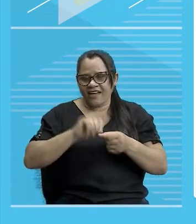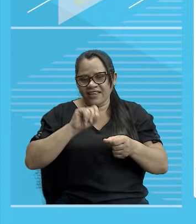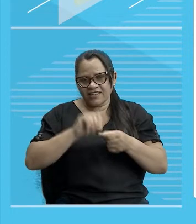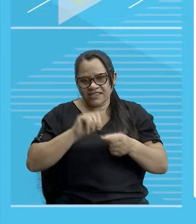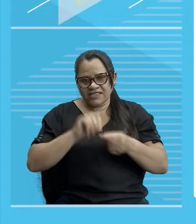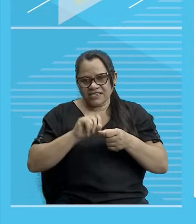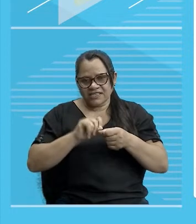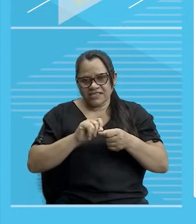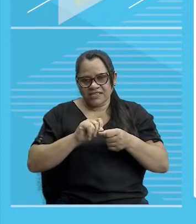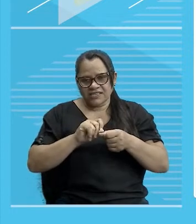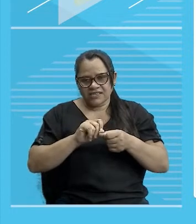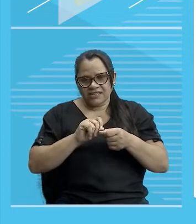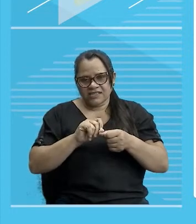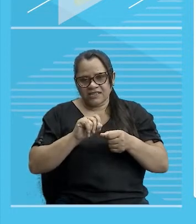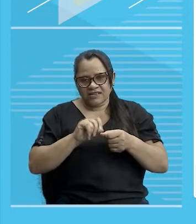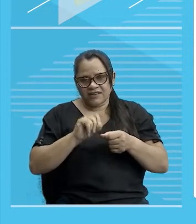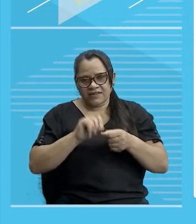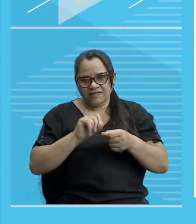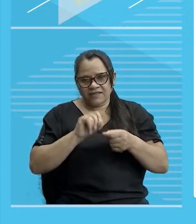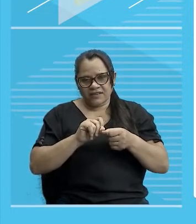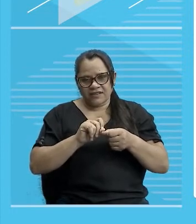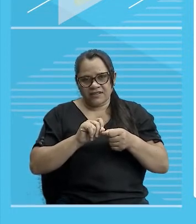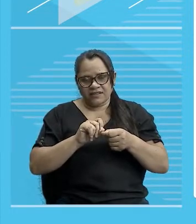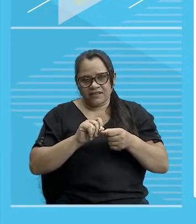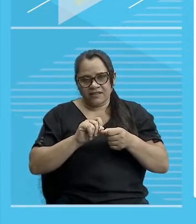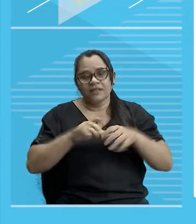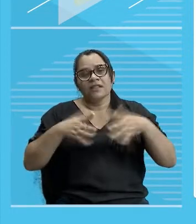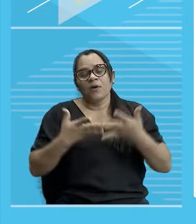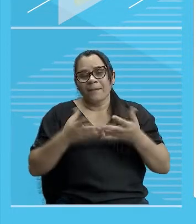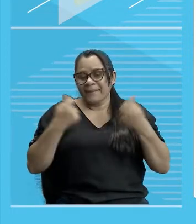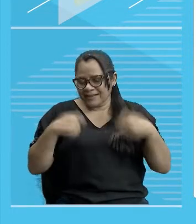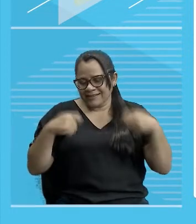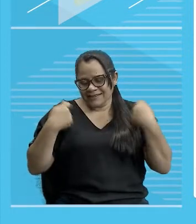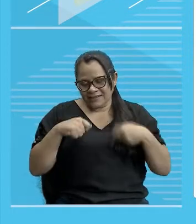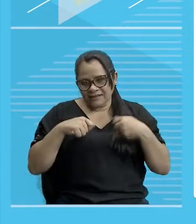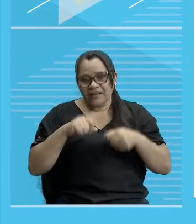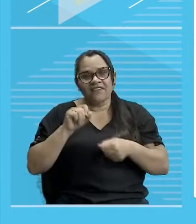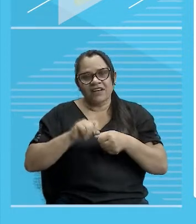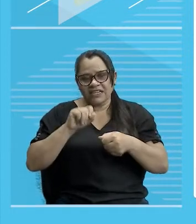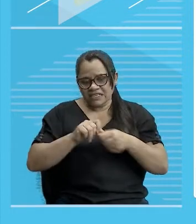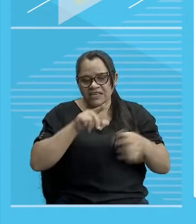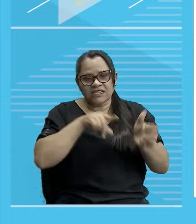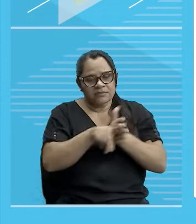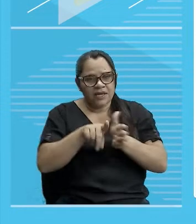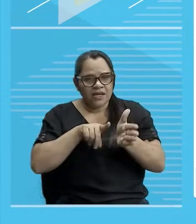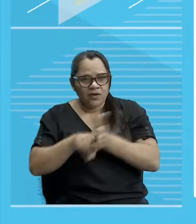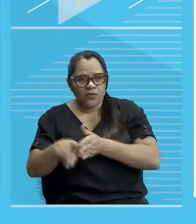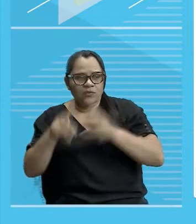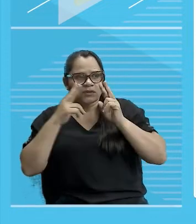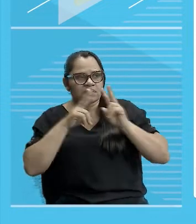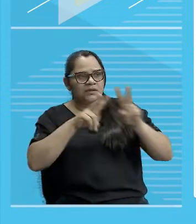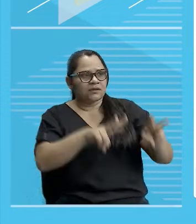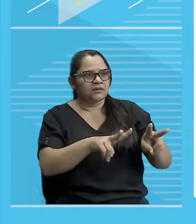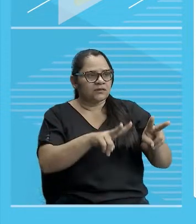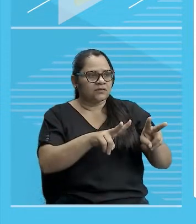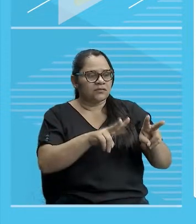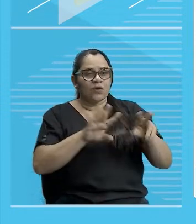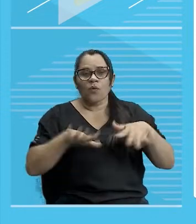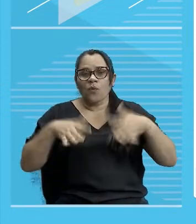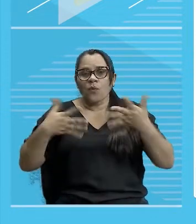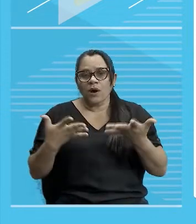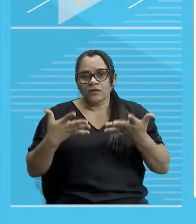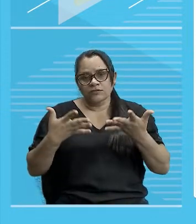vai fazer tem que fazer essas perguntas o que fazer como fazer quando quem quanto